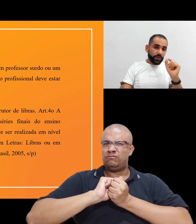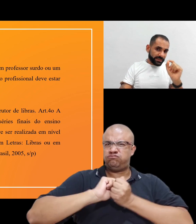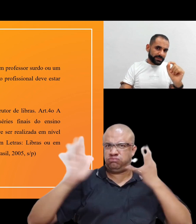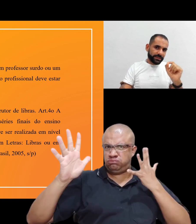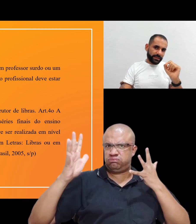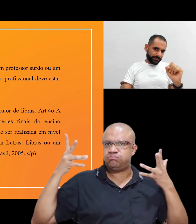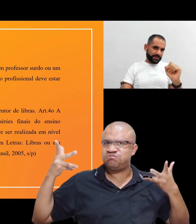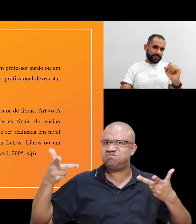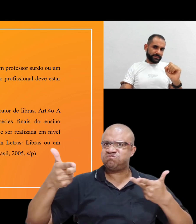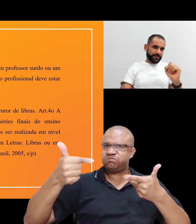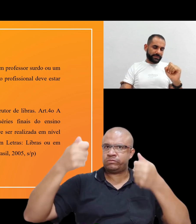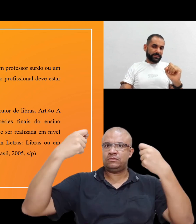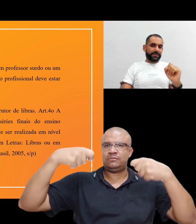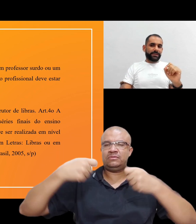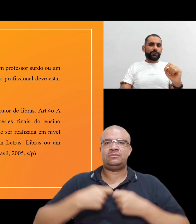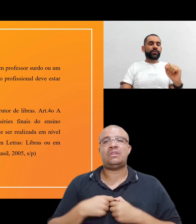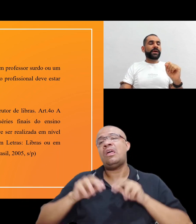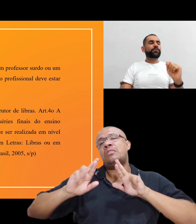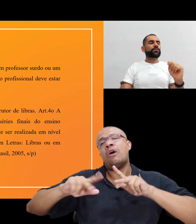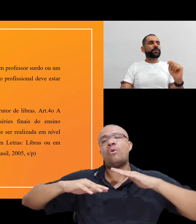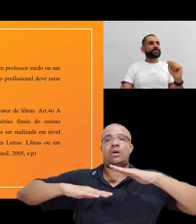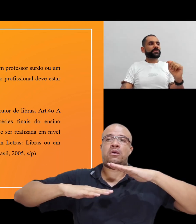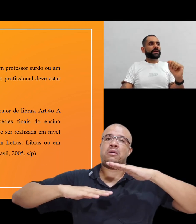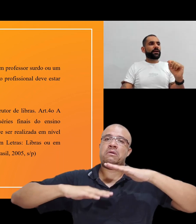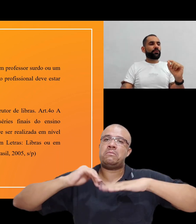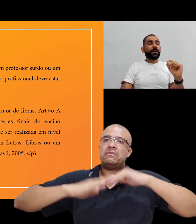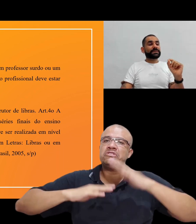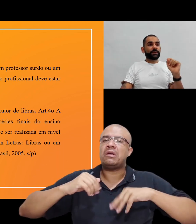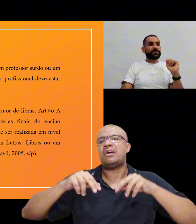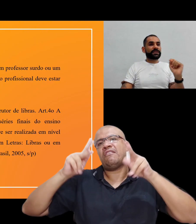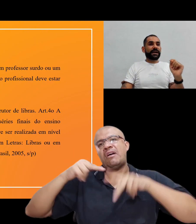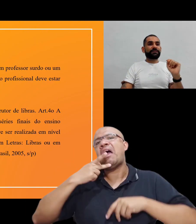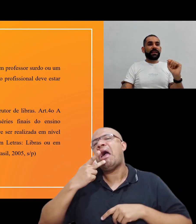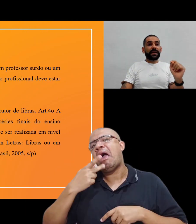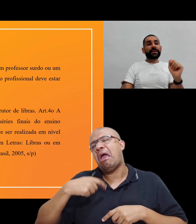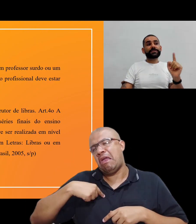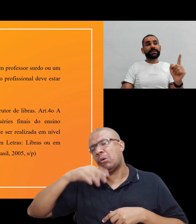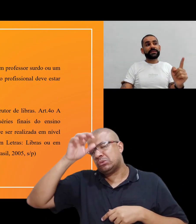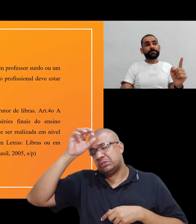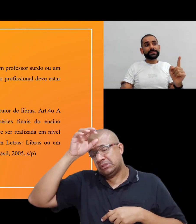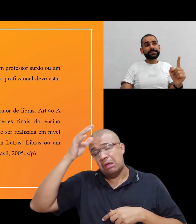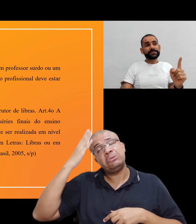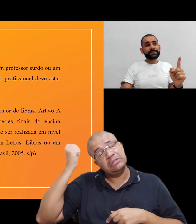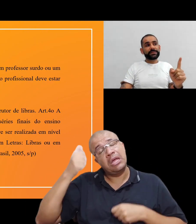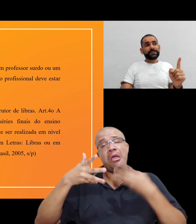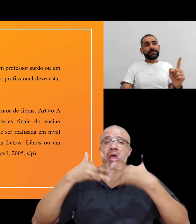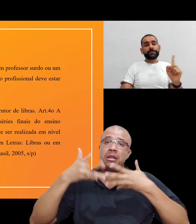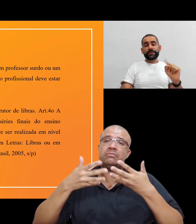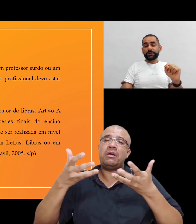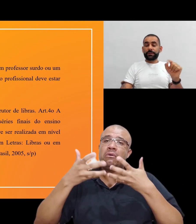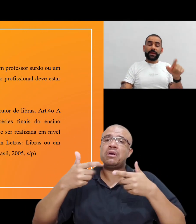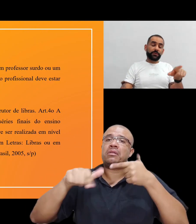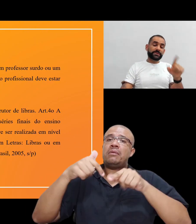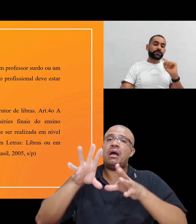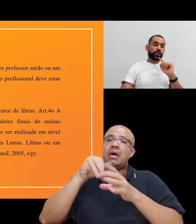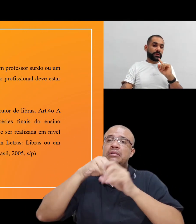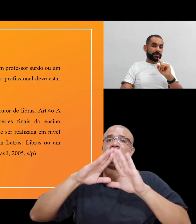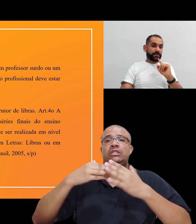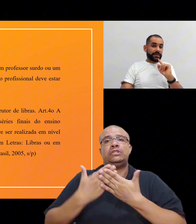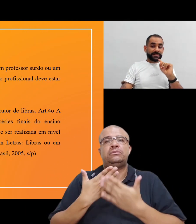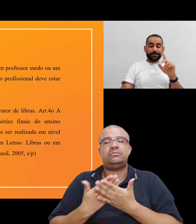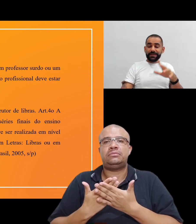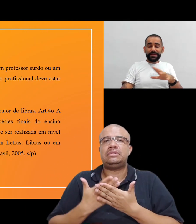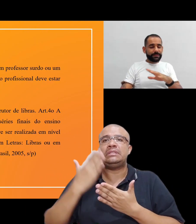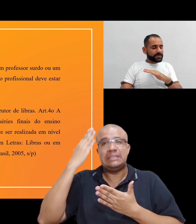tenha fluência na Libras. Não é o profissional, uma pessoa que chegar e falar: eu sei Libras e eu quero trabalhar numa